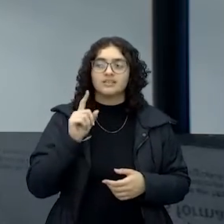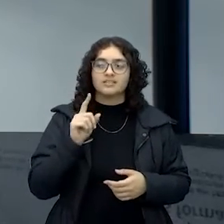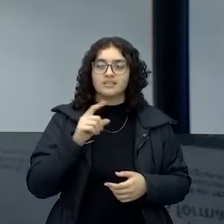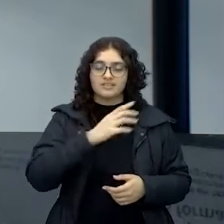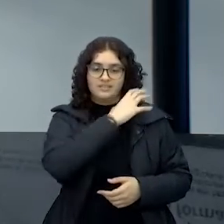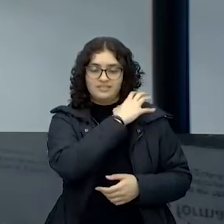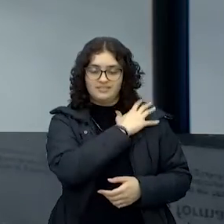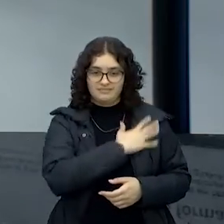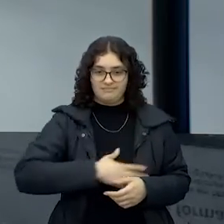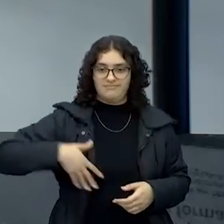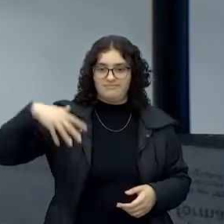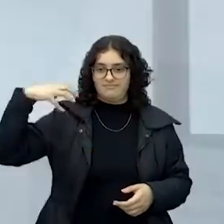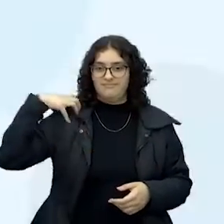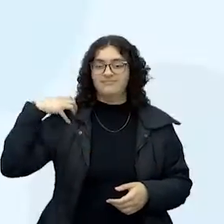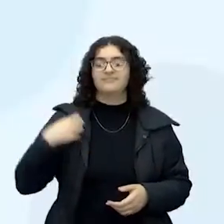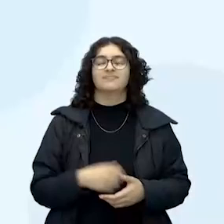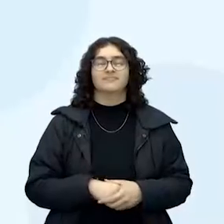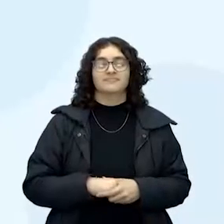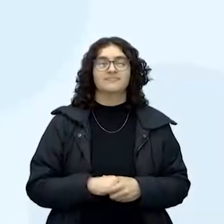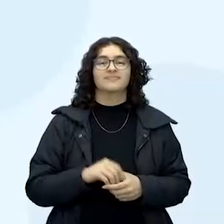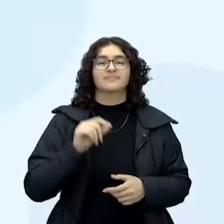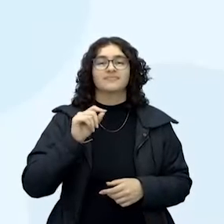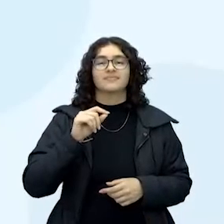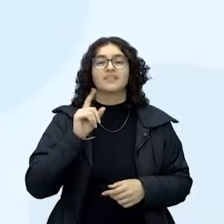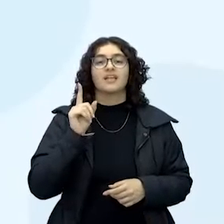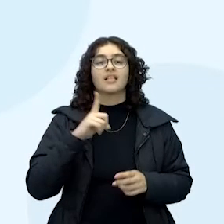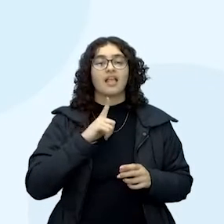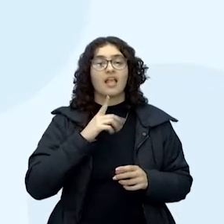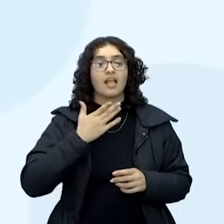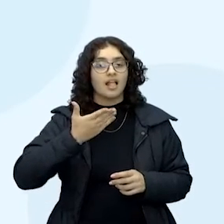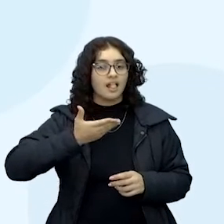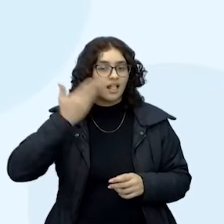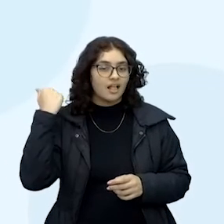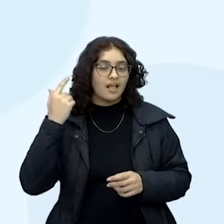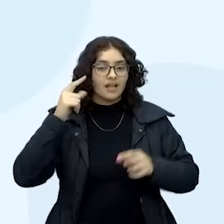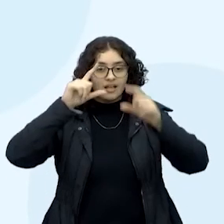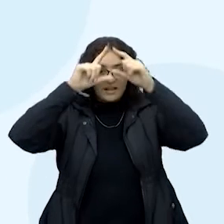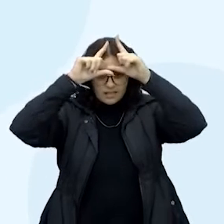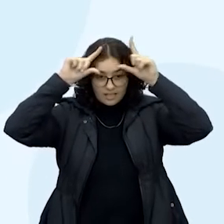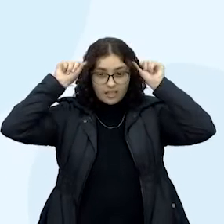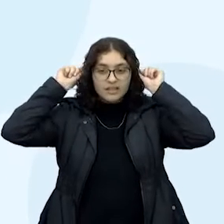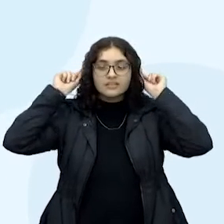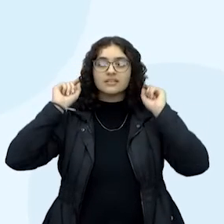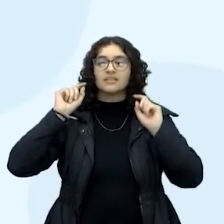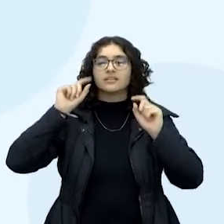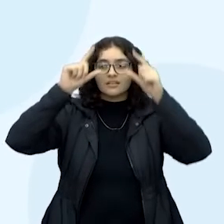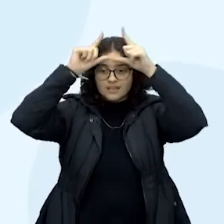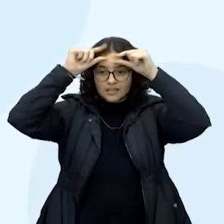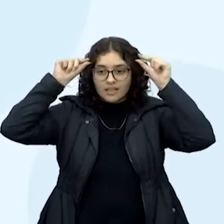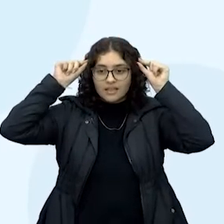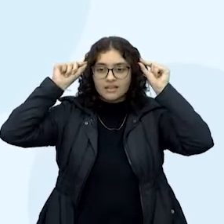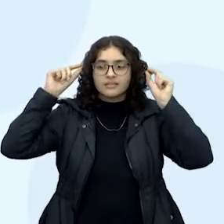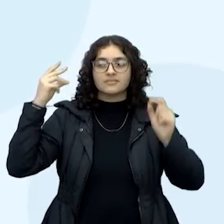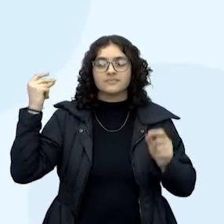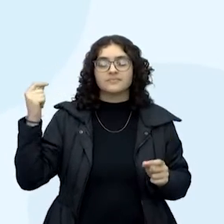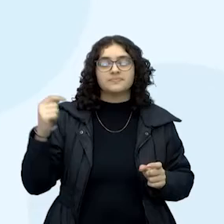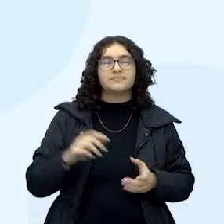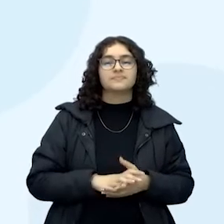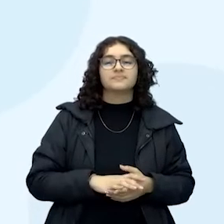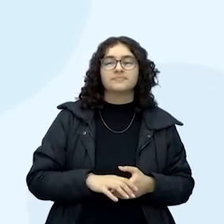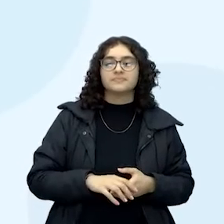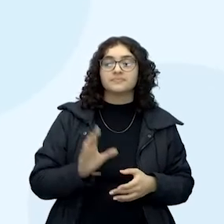respeito dessas formas de governo. Isso na Grécia Antiga. Então vamos lá. Formas de governo.